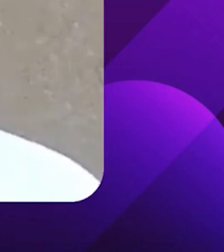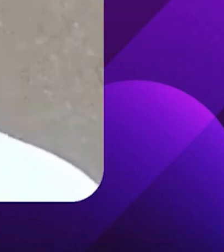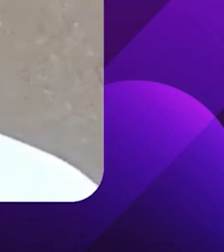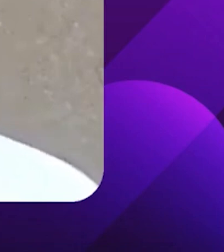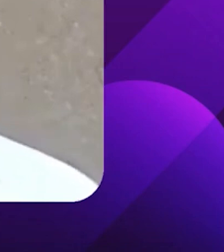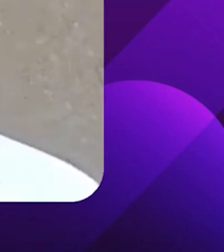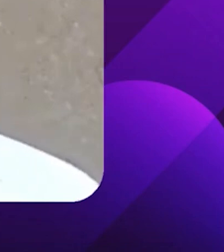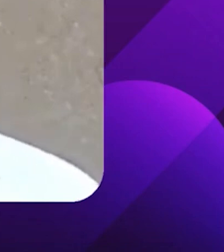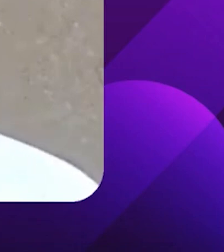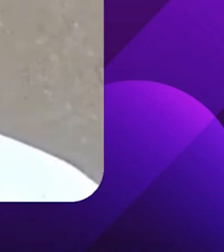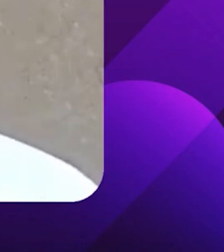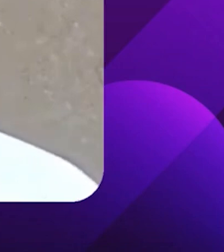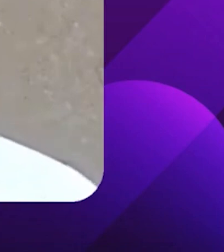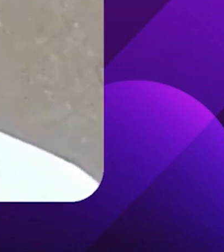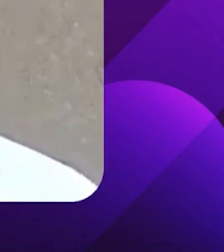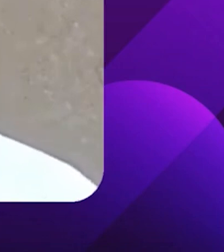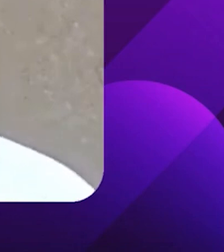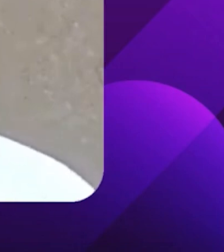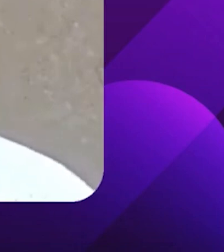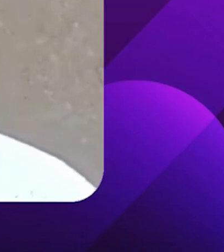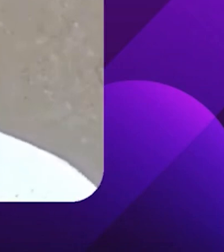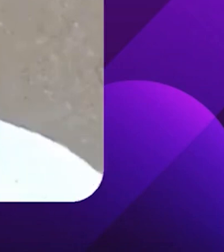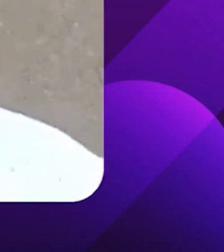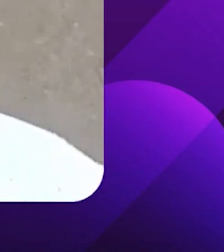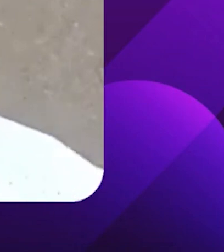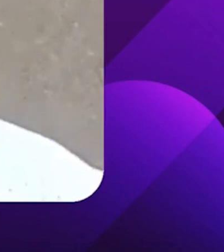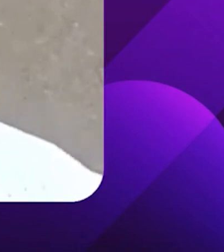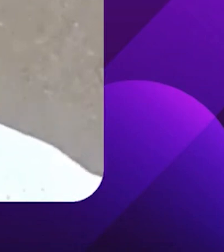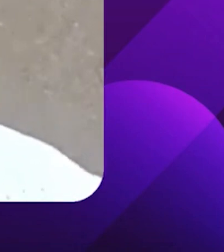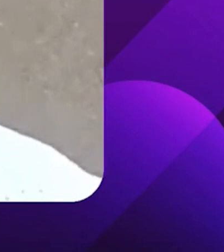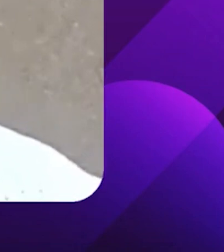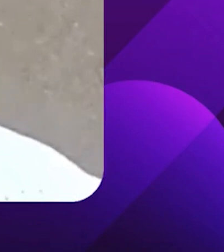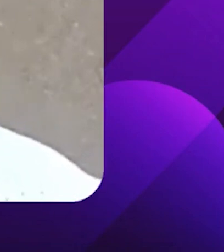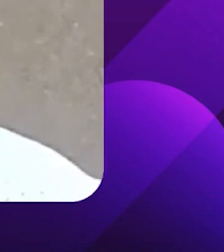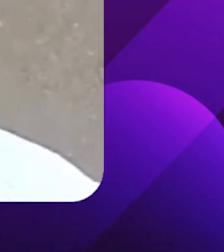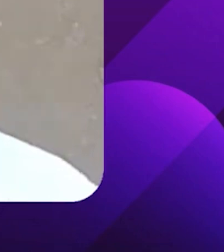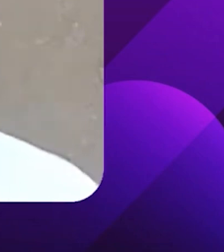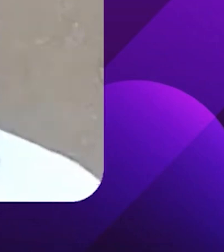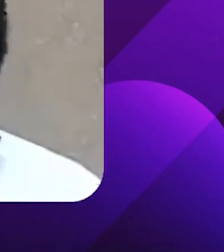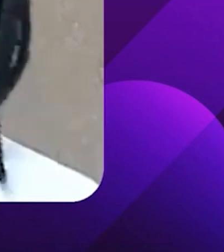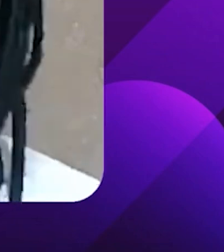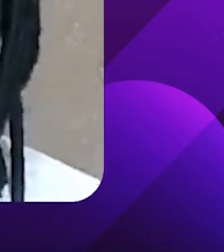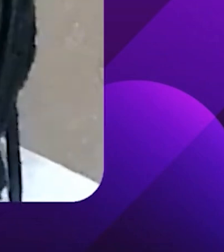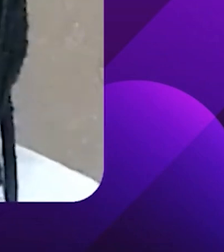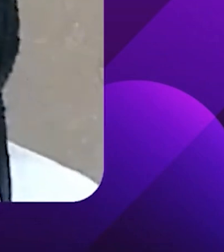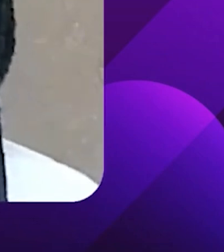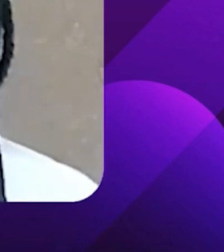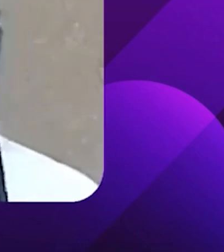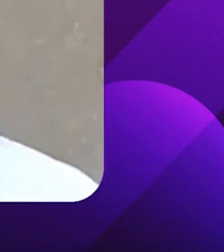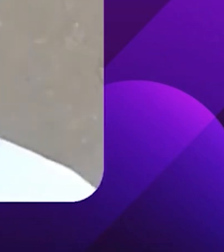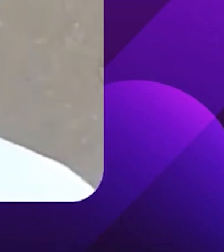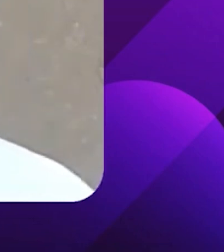referência quem veio antes e que sempre fez política. Pode não ter sido feita política